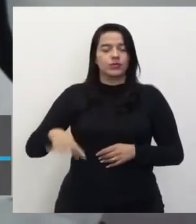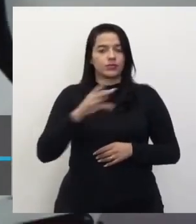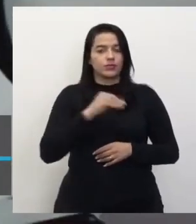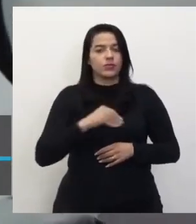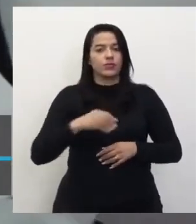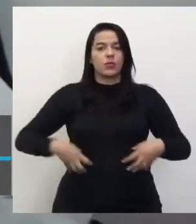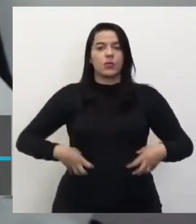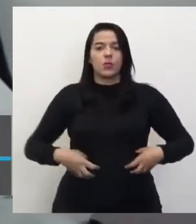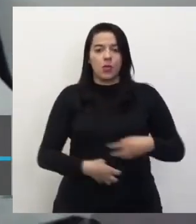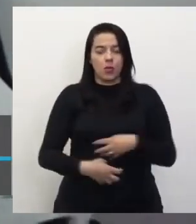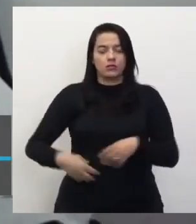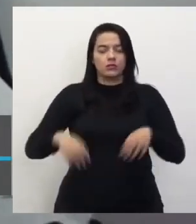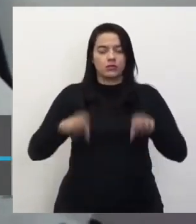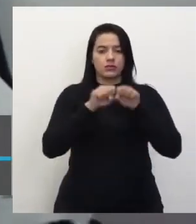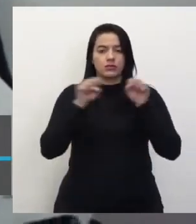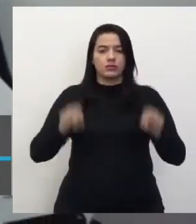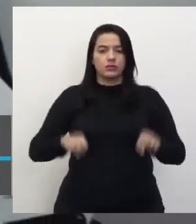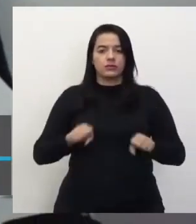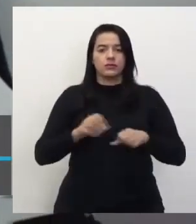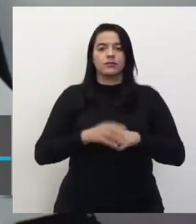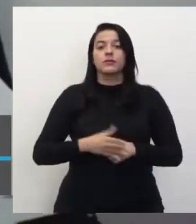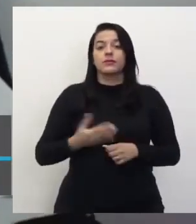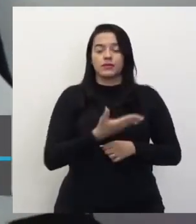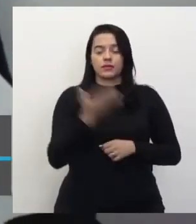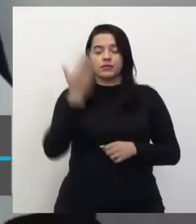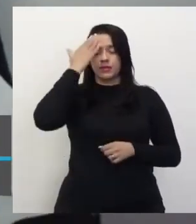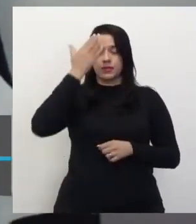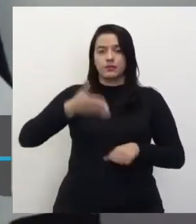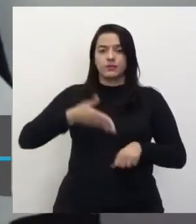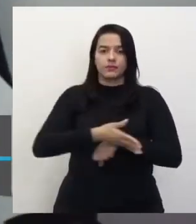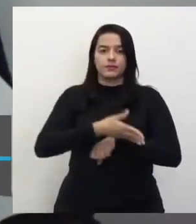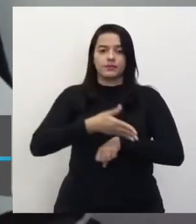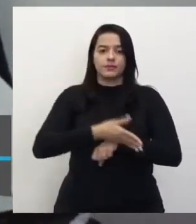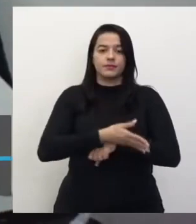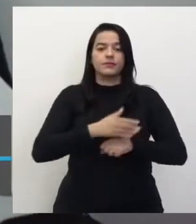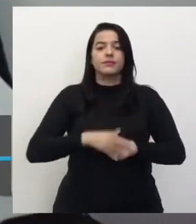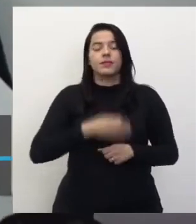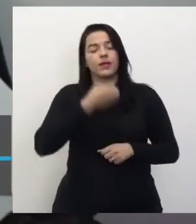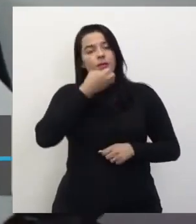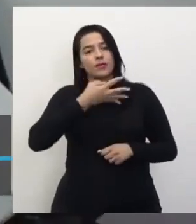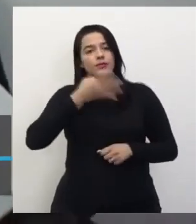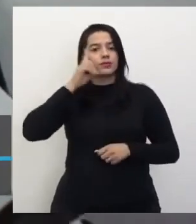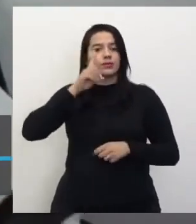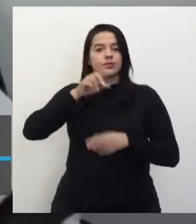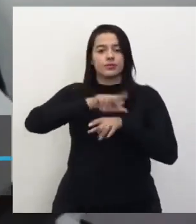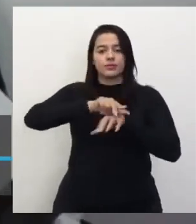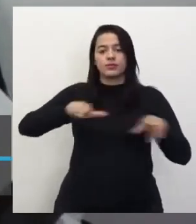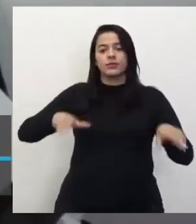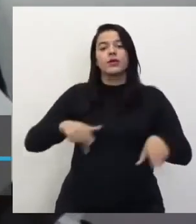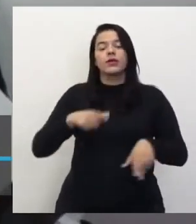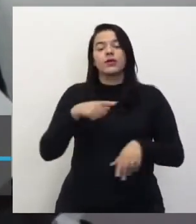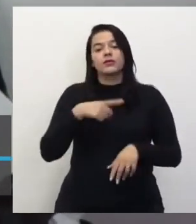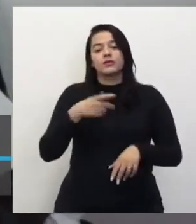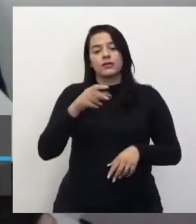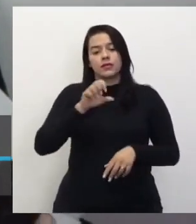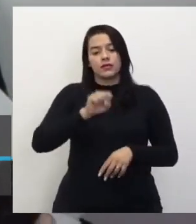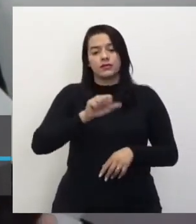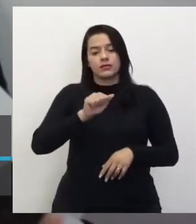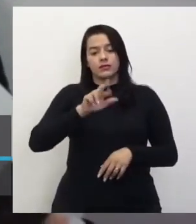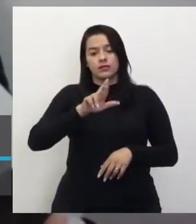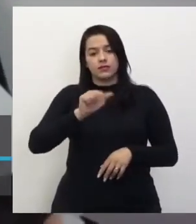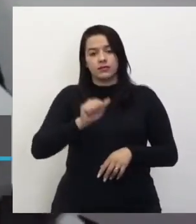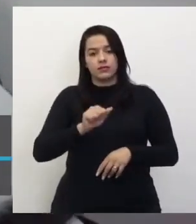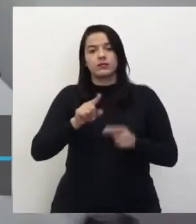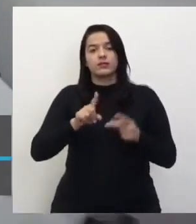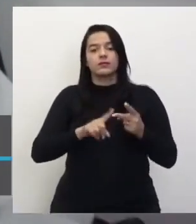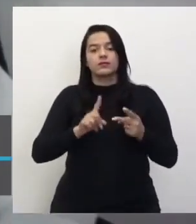sistemas. Legal, professor, obrigado pela participação. Muitos bons dias aqui. A Sara e o Pedro,